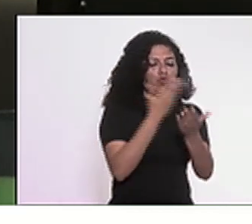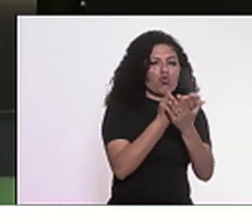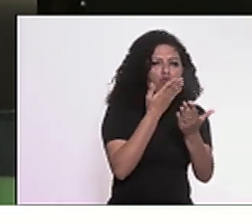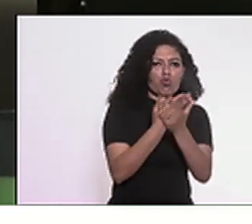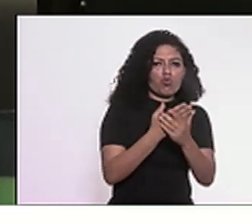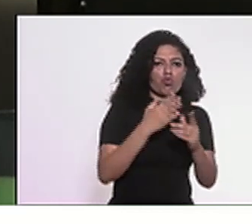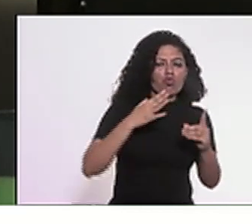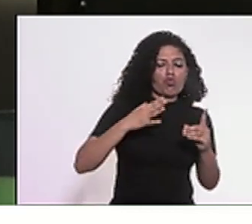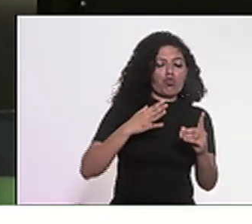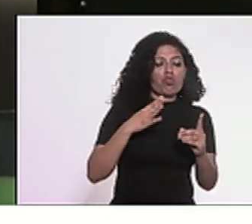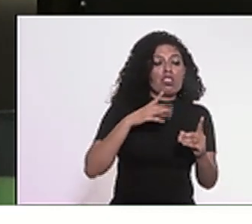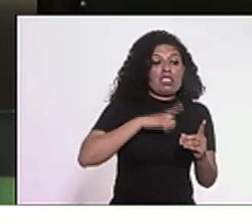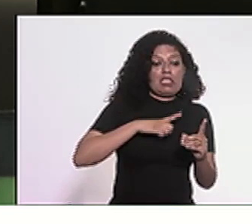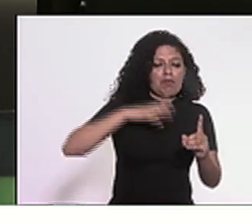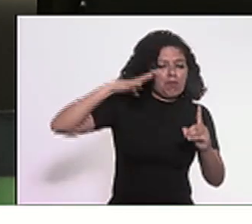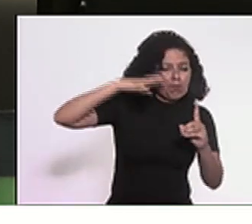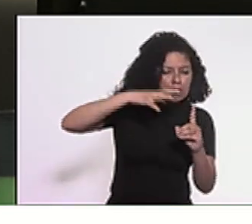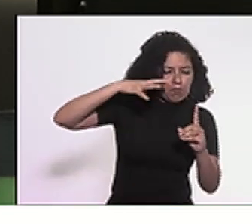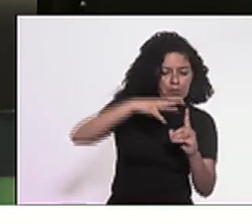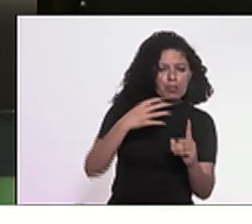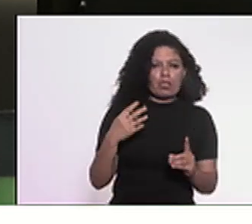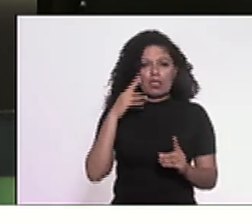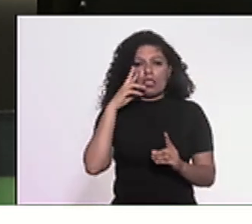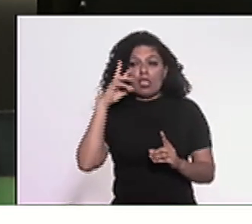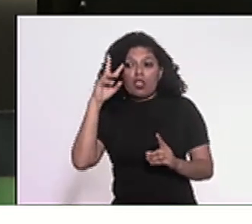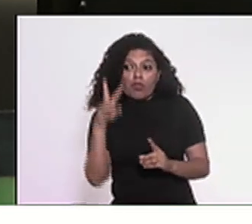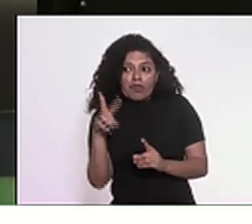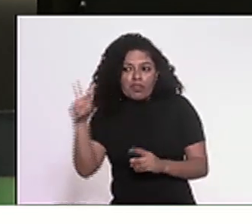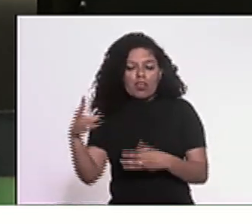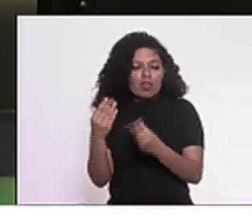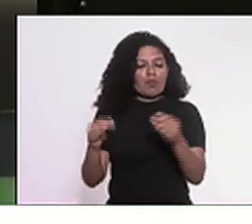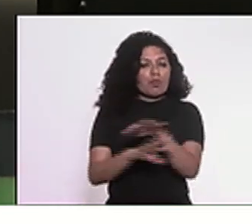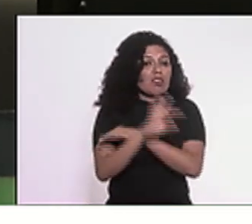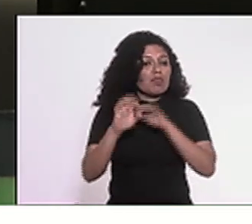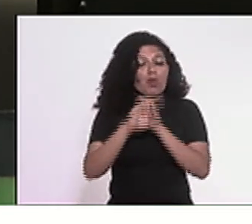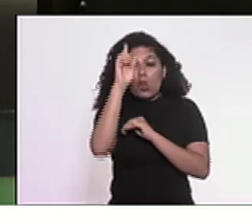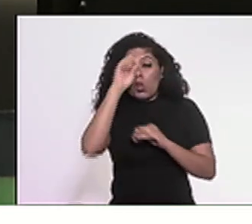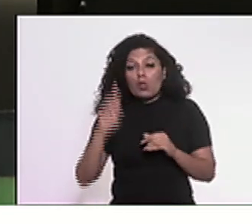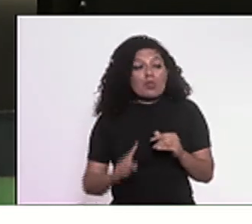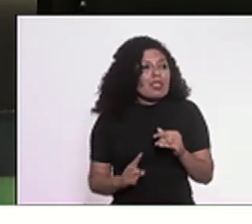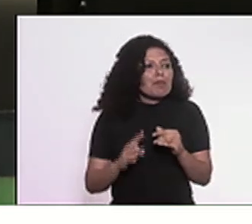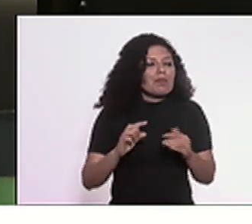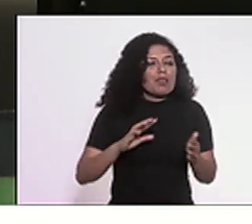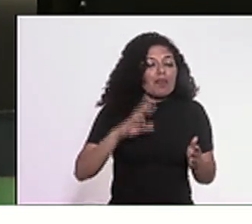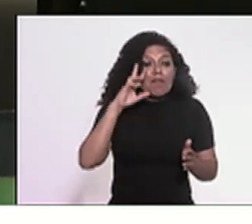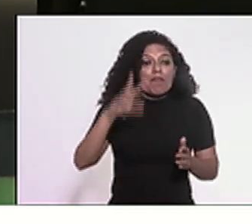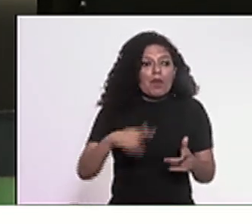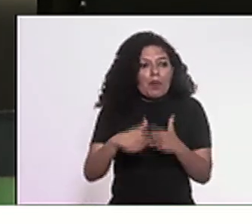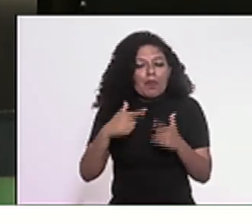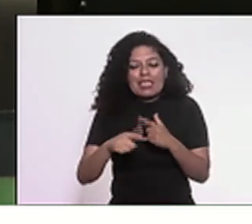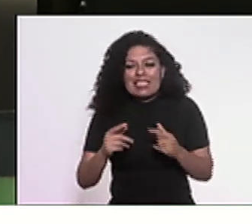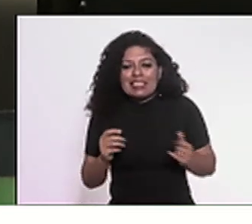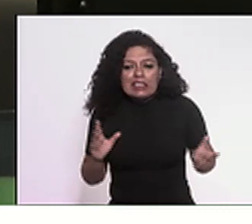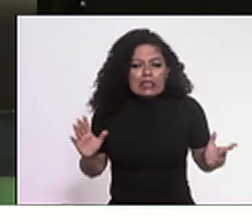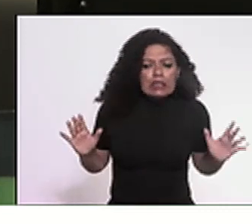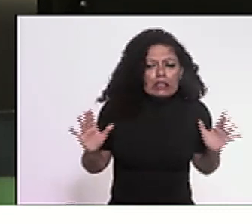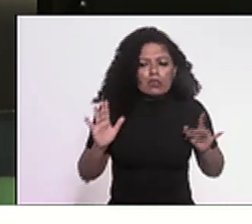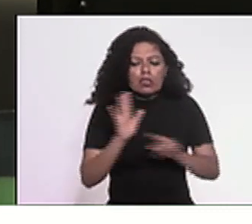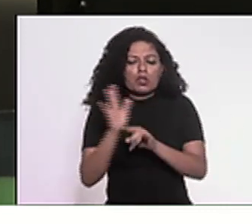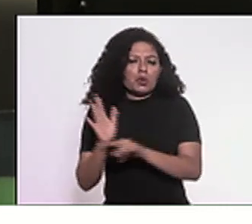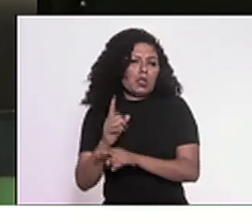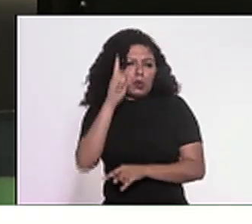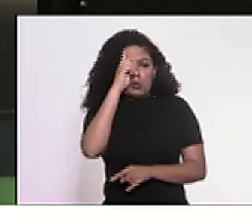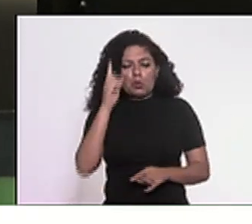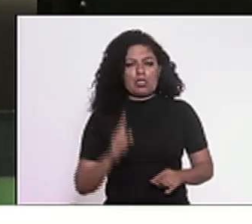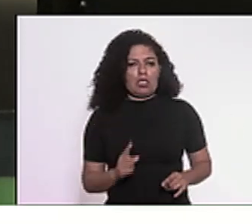vi o quanto que as empresas e as instituições não sabem o que fazer quando chega a denúncia. Então, é importante apurar para ver o que acontece,